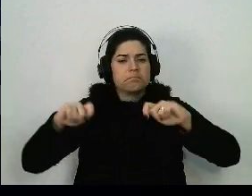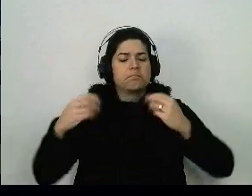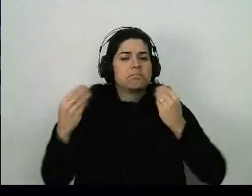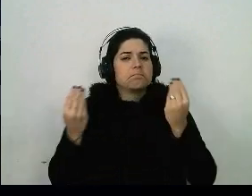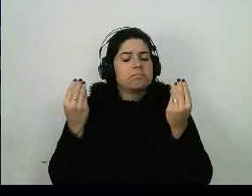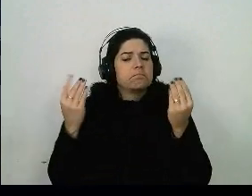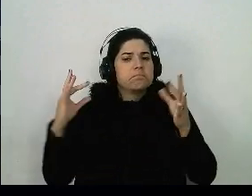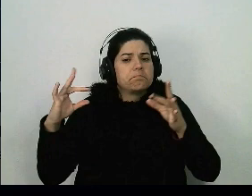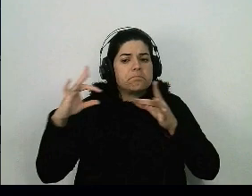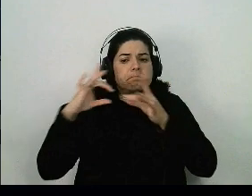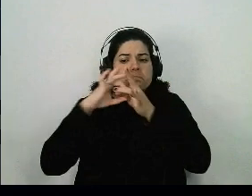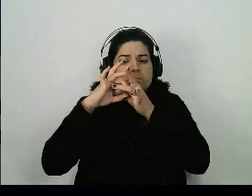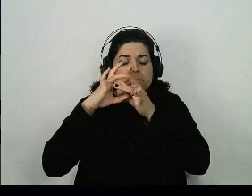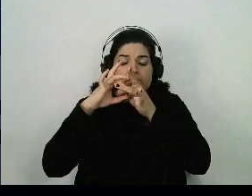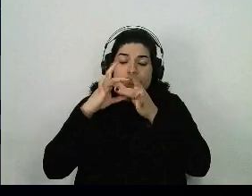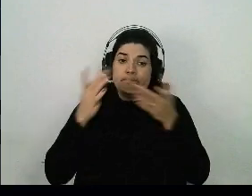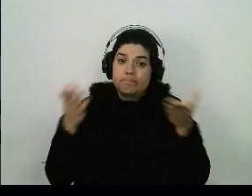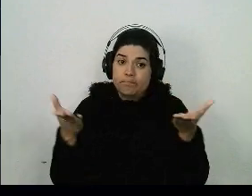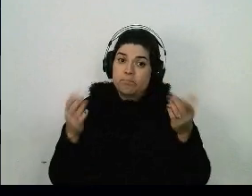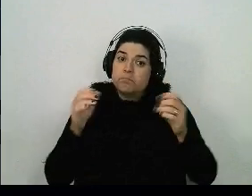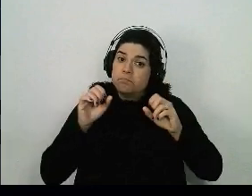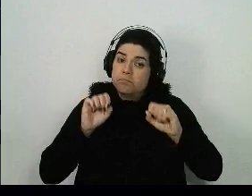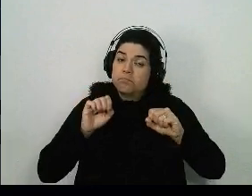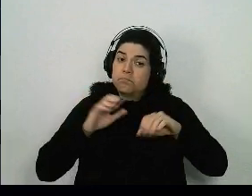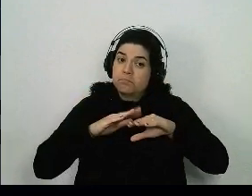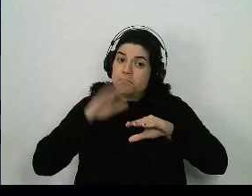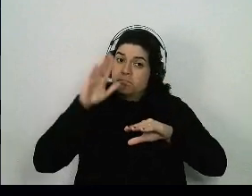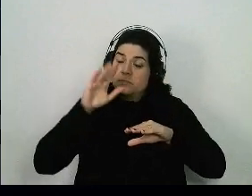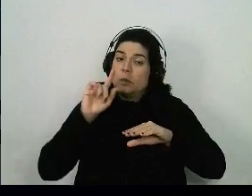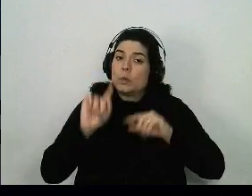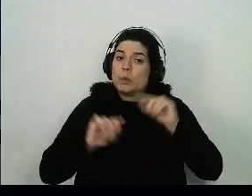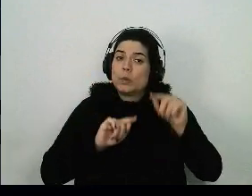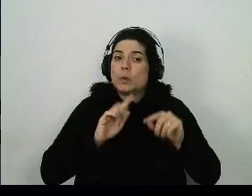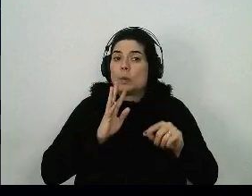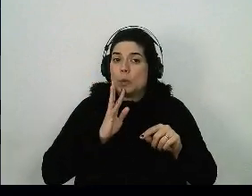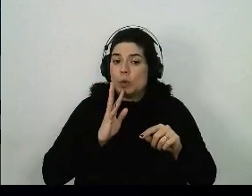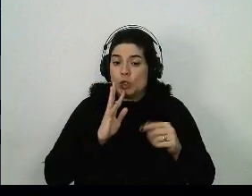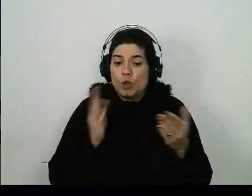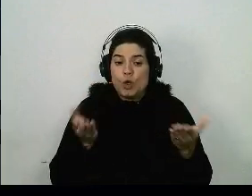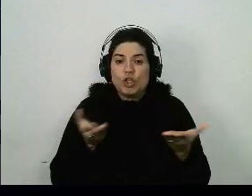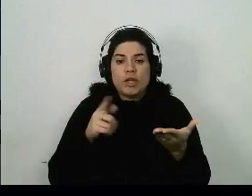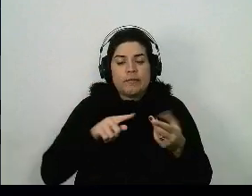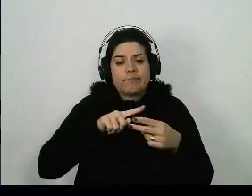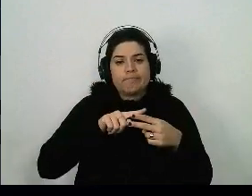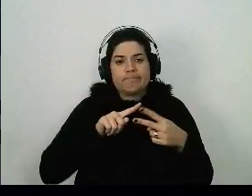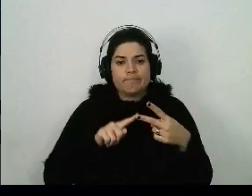Atualmente, pode ser que exista mais, mas os mais conhecidos atualmente são esses dois aqui, ó.